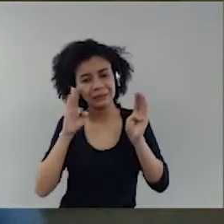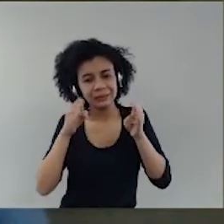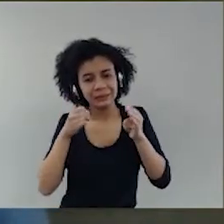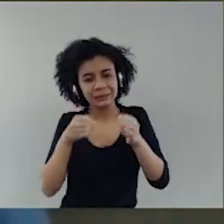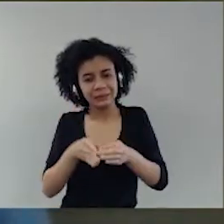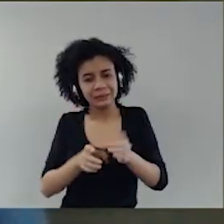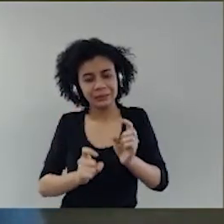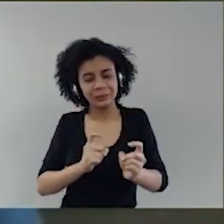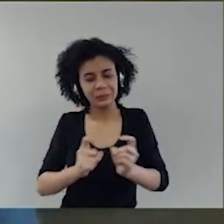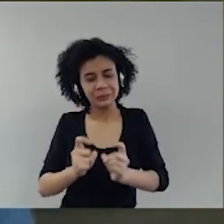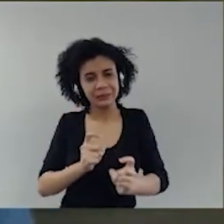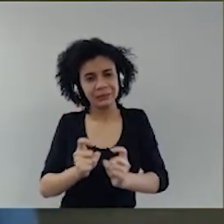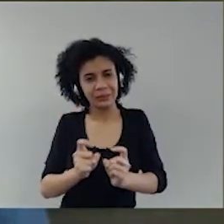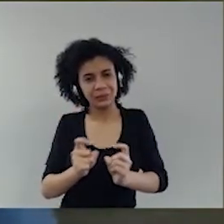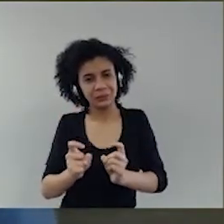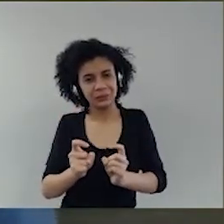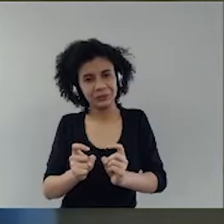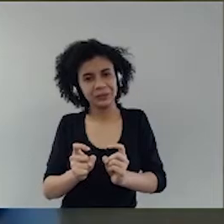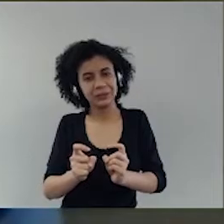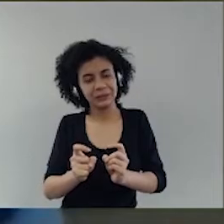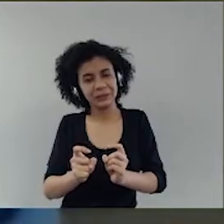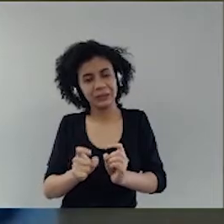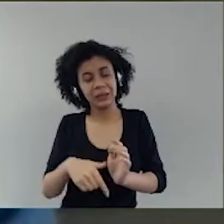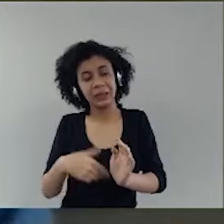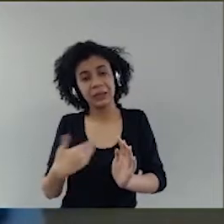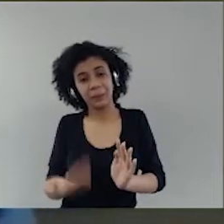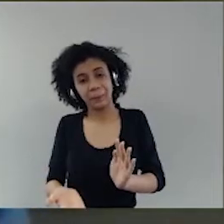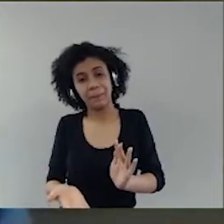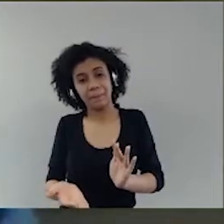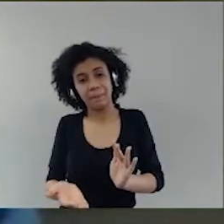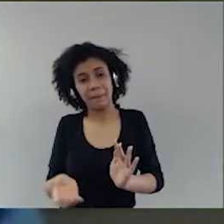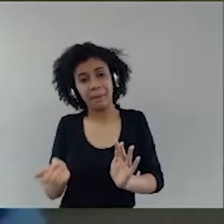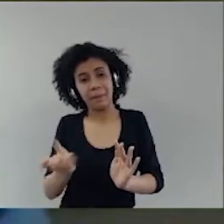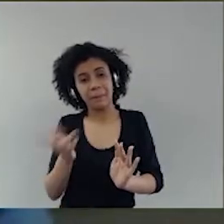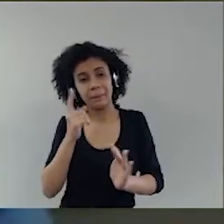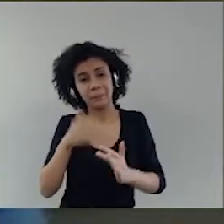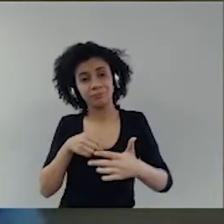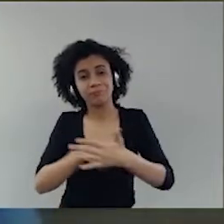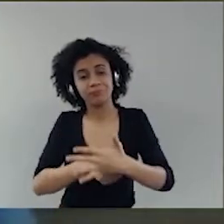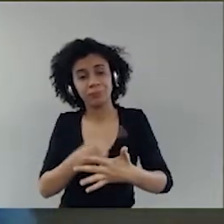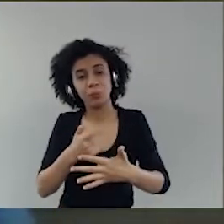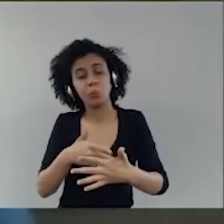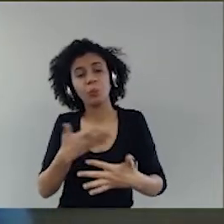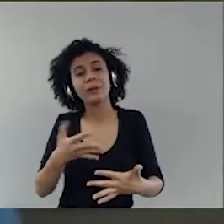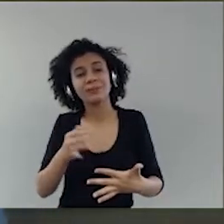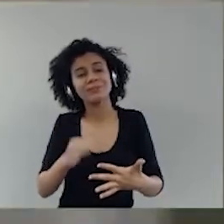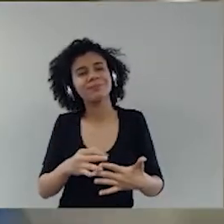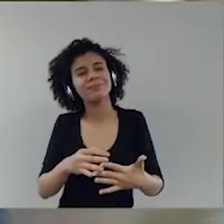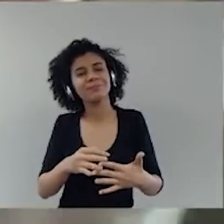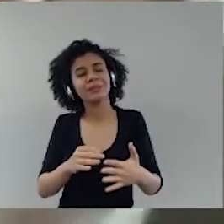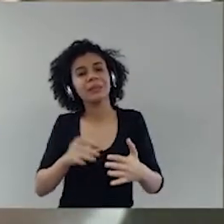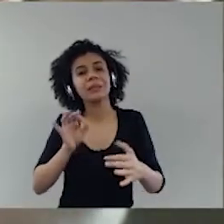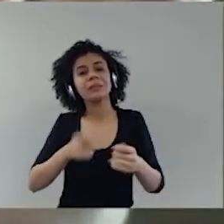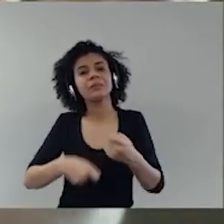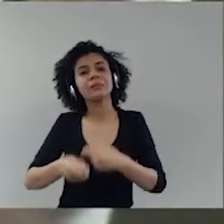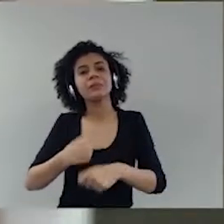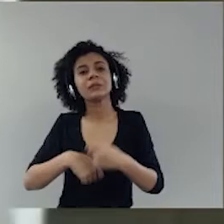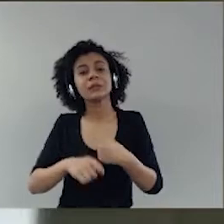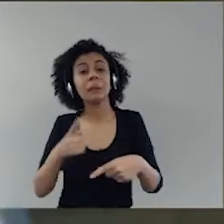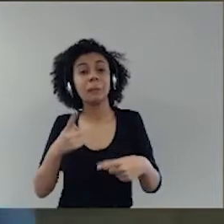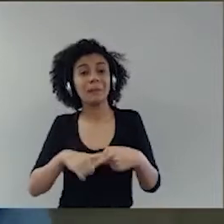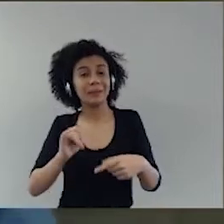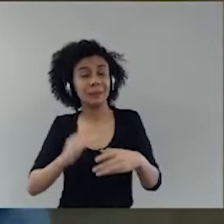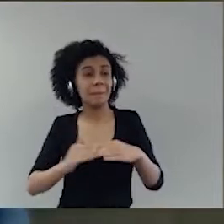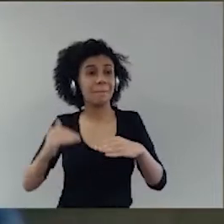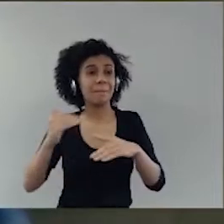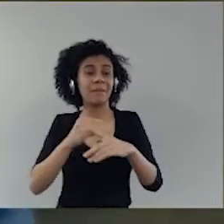centralização administrativa, né? Então, esse primeiro obstáculo é justamente de ordem financeira, porque por